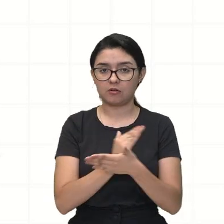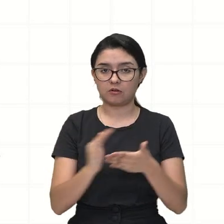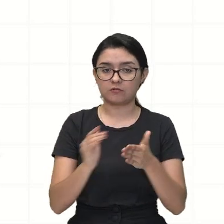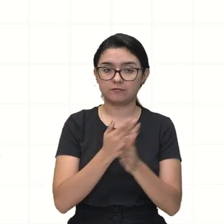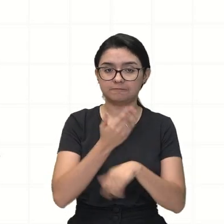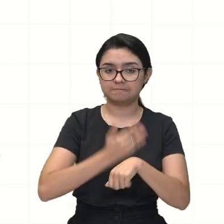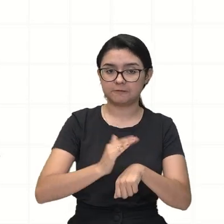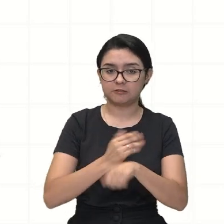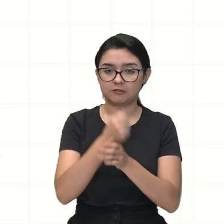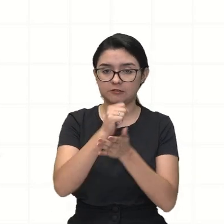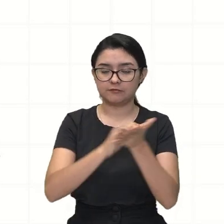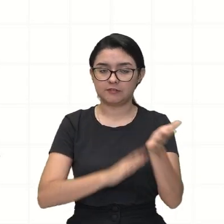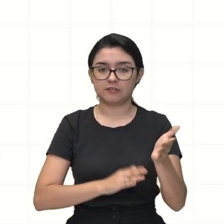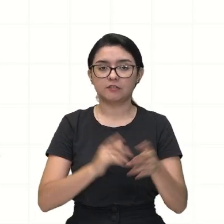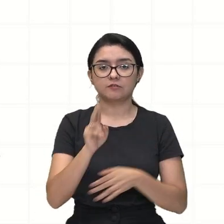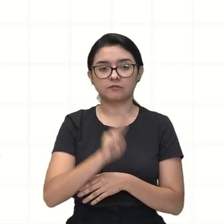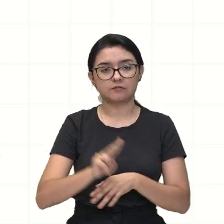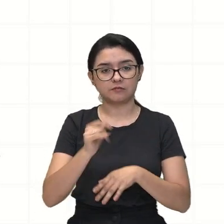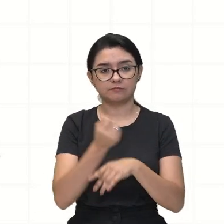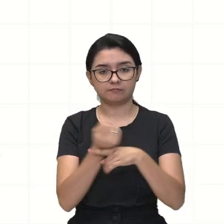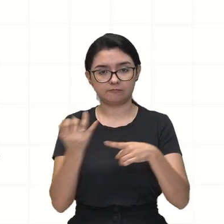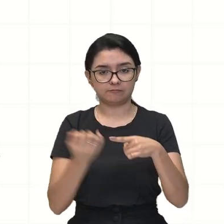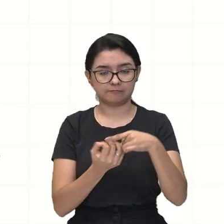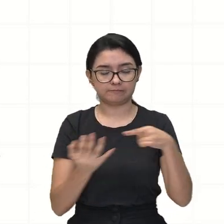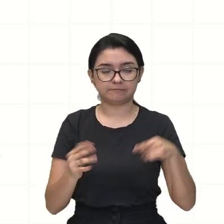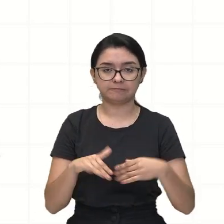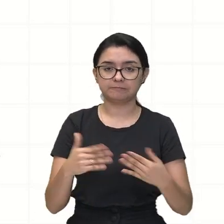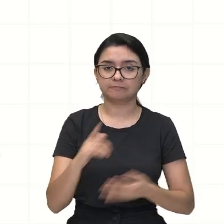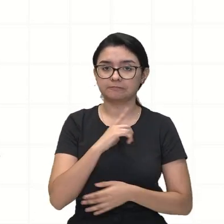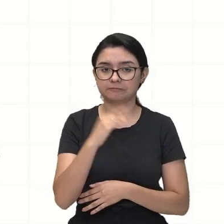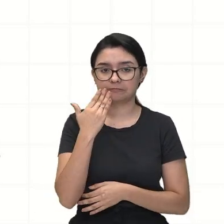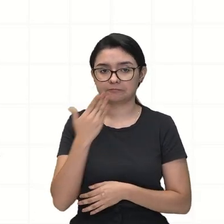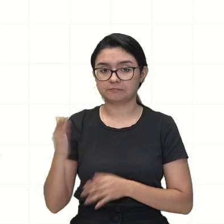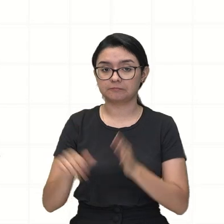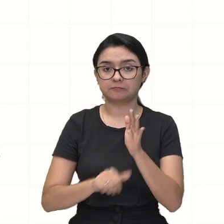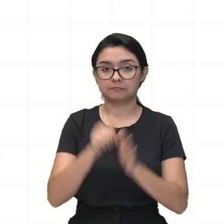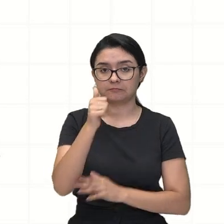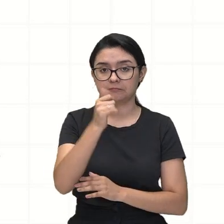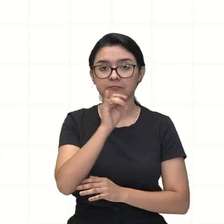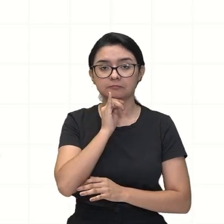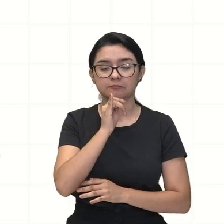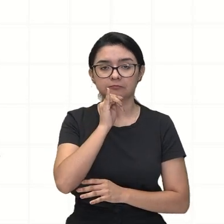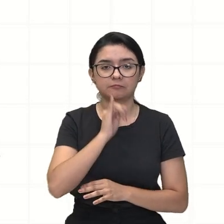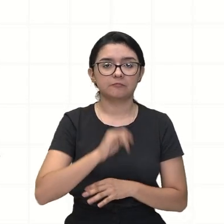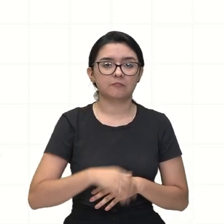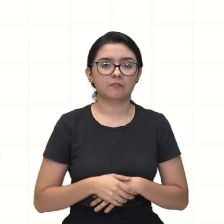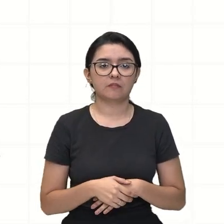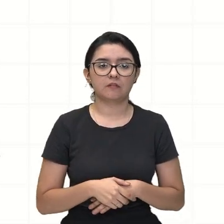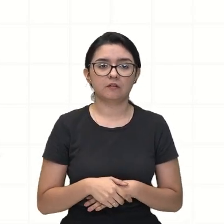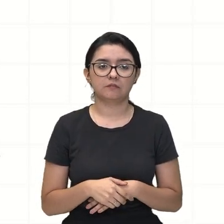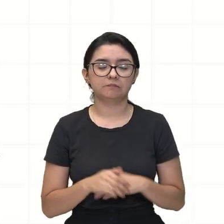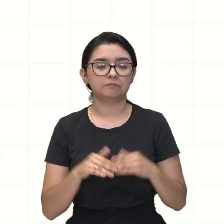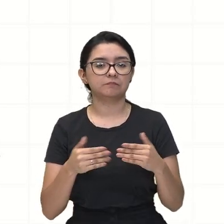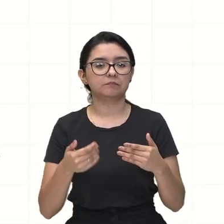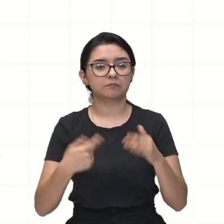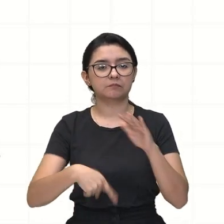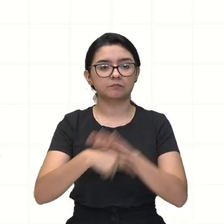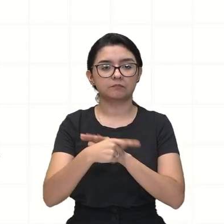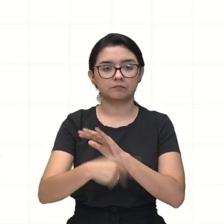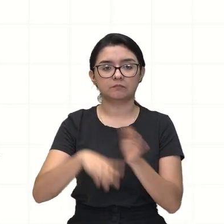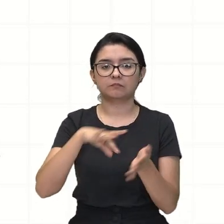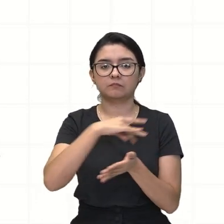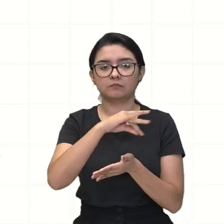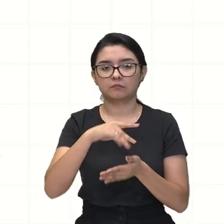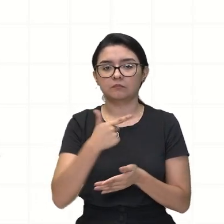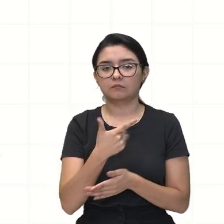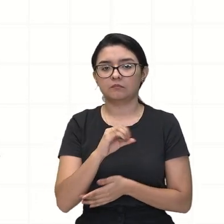frações equivalentes. Aí temos aqui o nosso primeiro exemplo, aqui do Centro de Mídias de